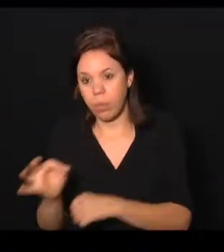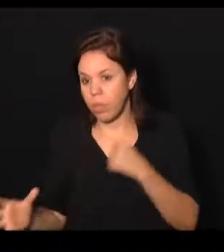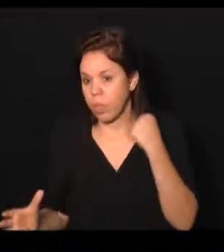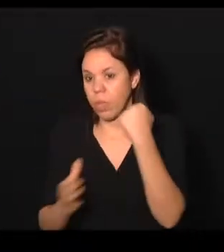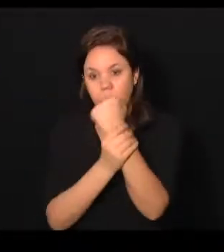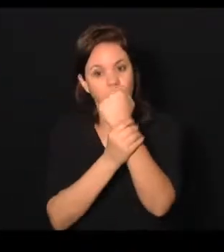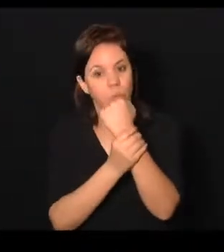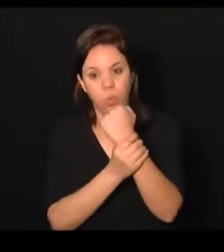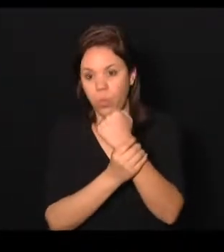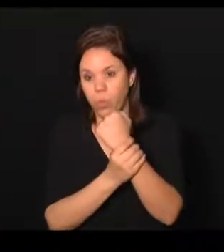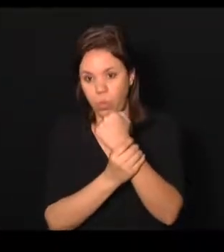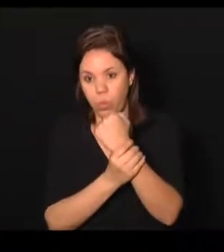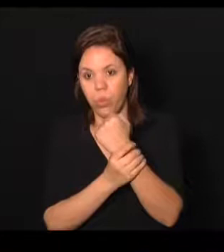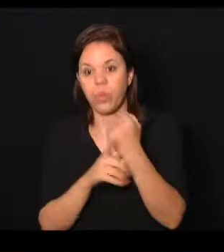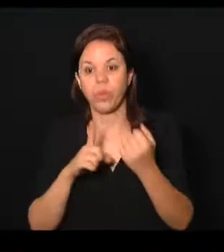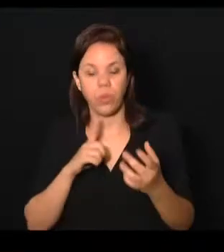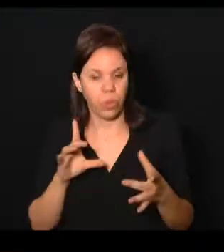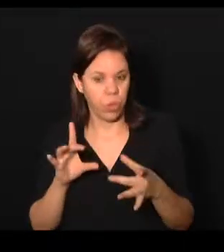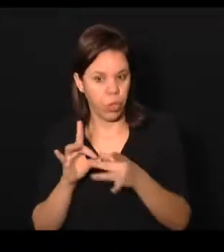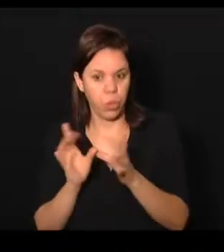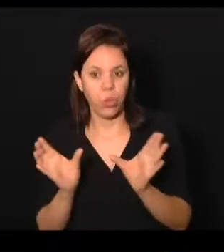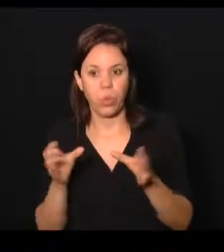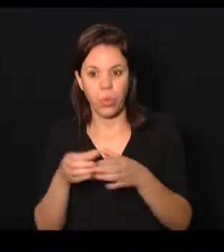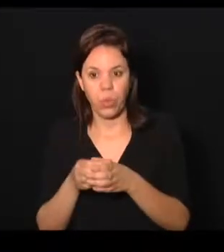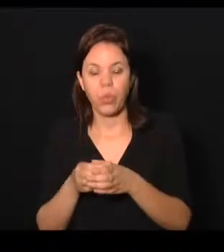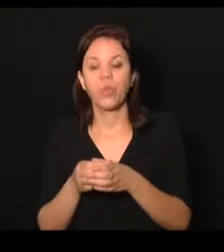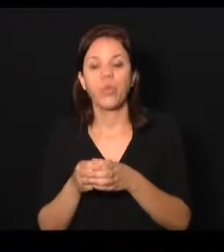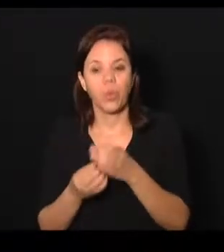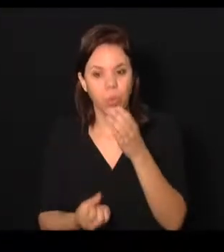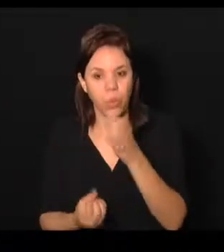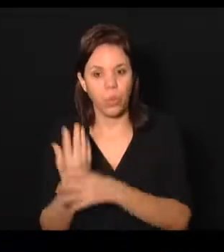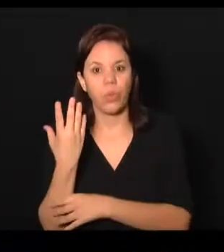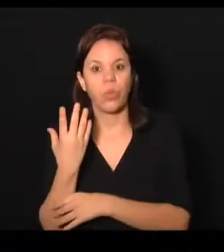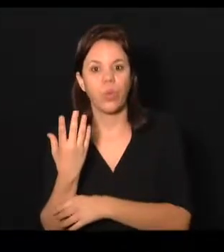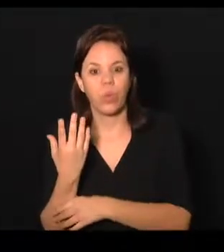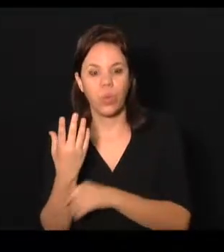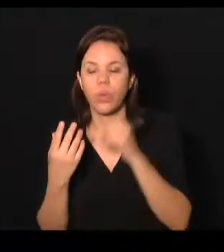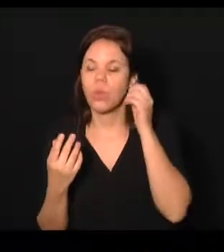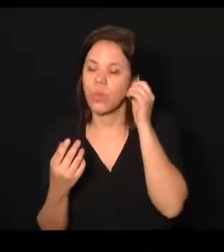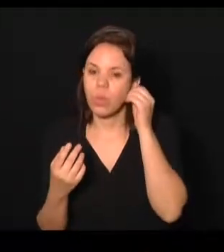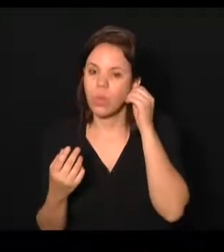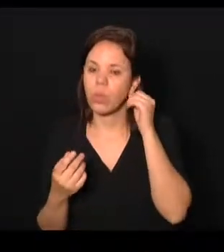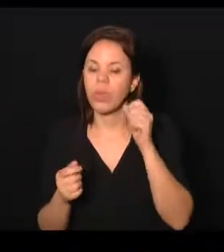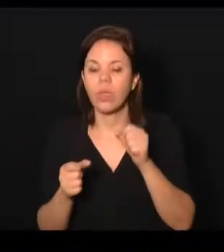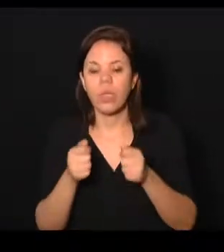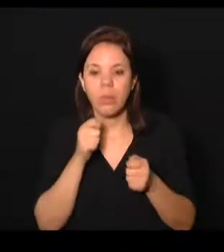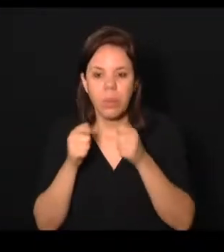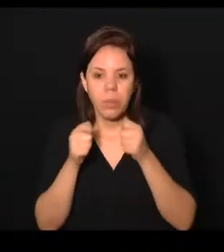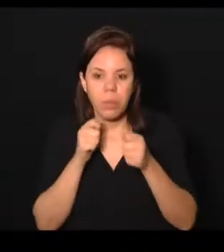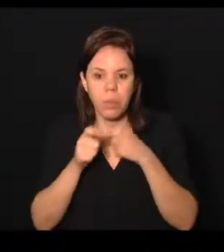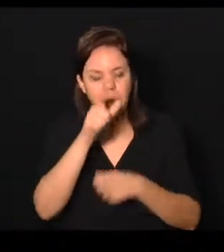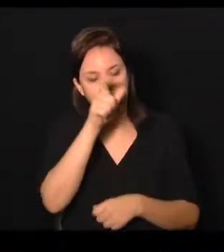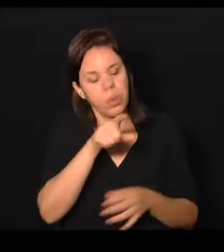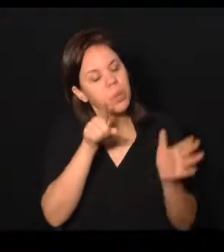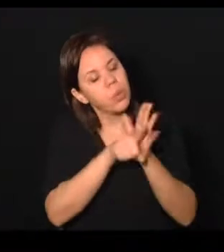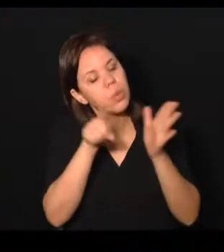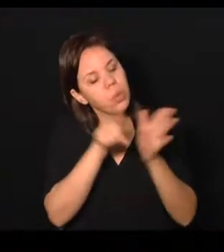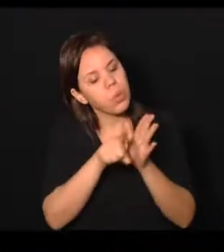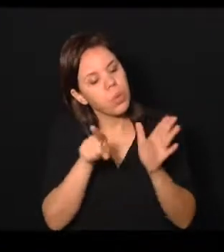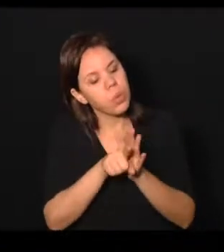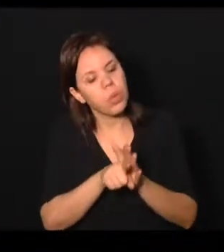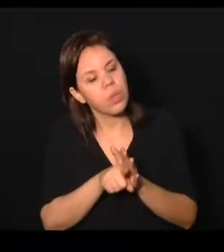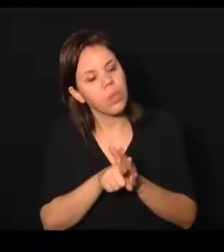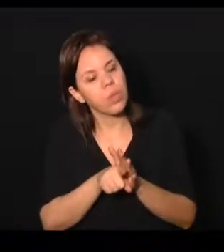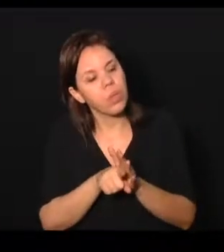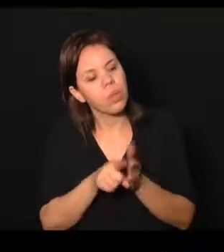gente tem é uma conjunção de fatores, né? Ou seja, a entrevista com o doador para que a gente tire aqueles